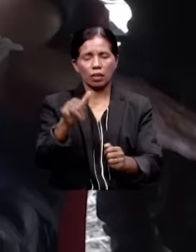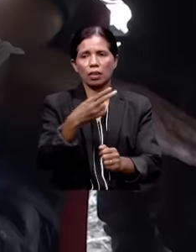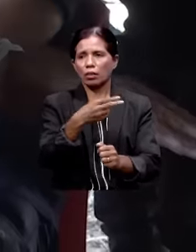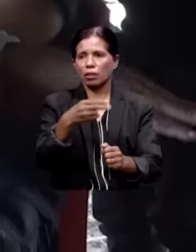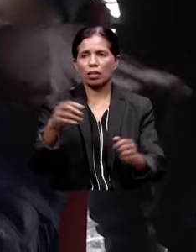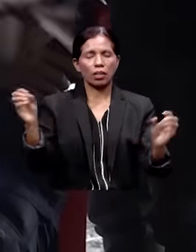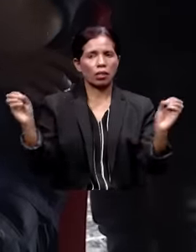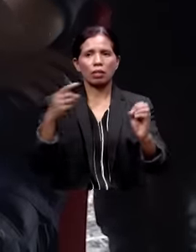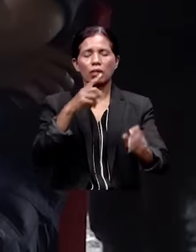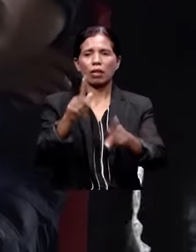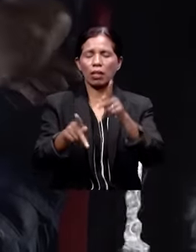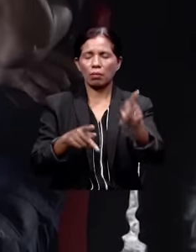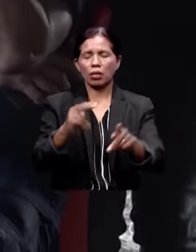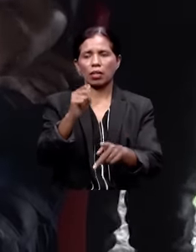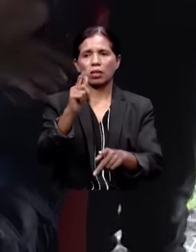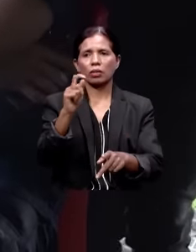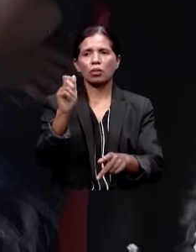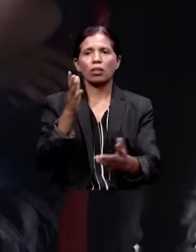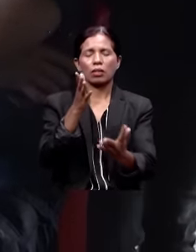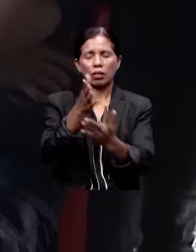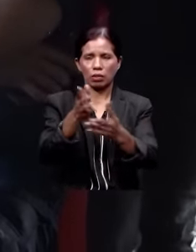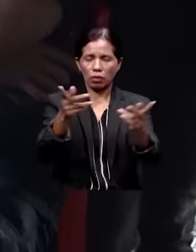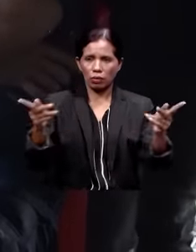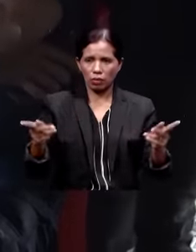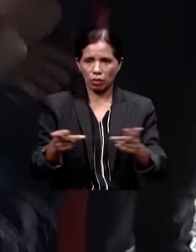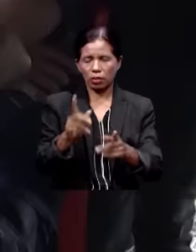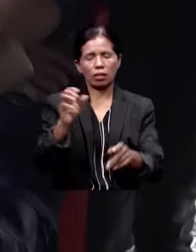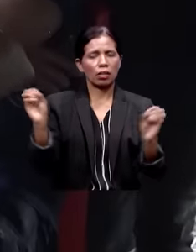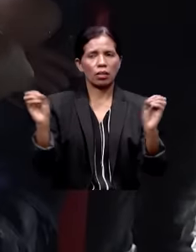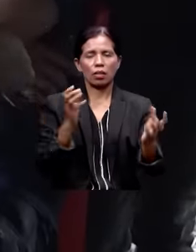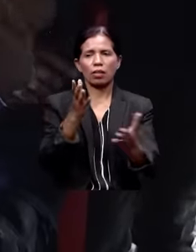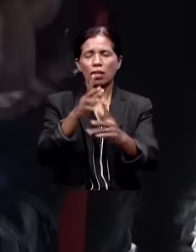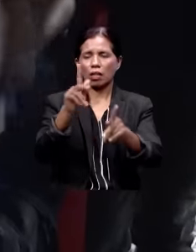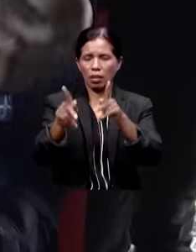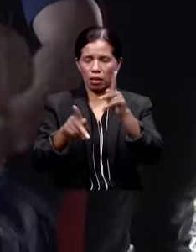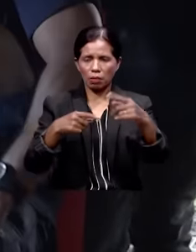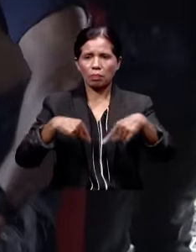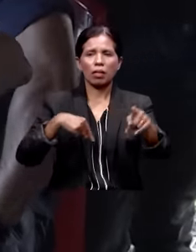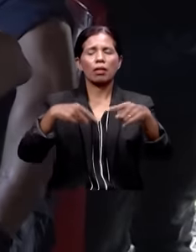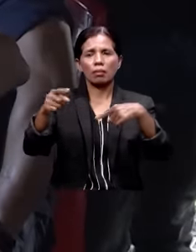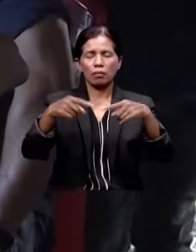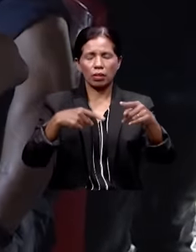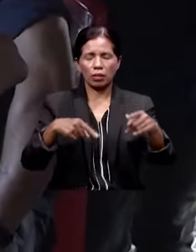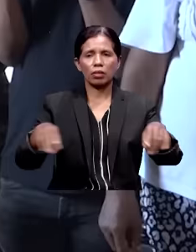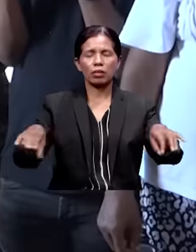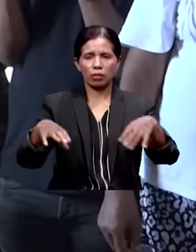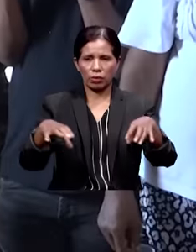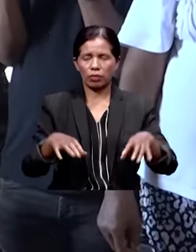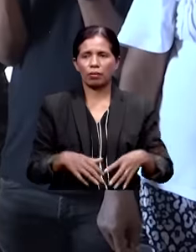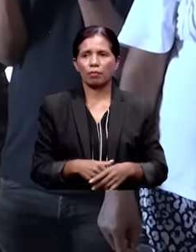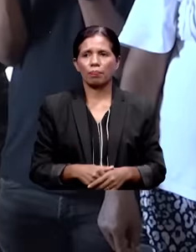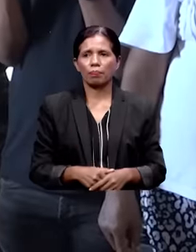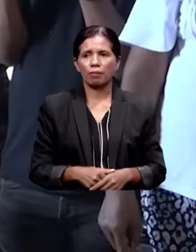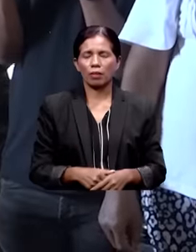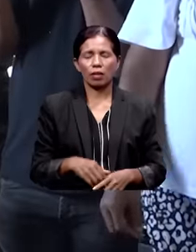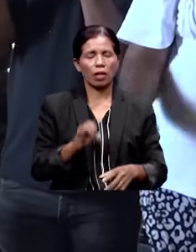la autoriza comunidade Nactuca acesso ba Fatuk Sinai, nomos la autoriza comunidade ba mai o di halo vida agricultura. Foi na dao